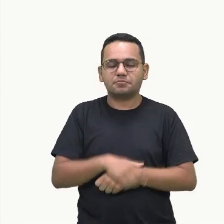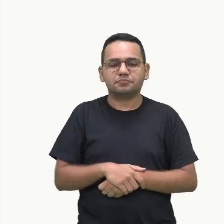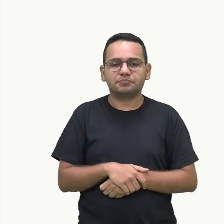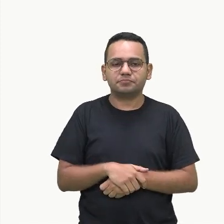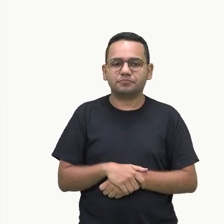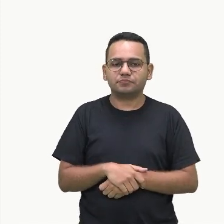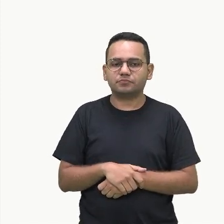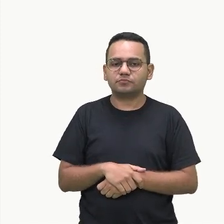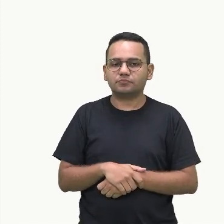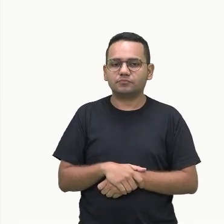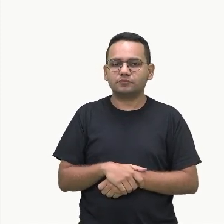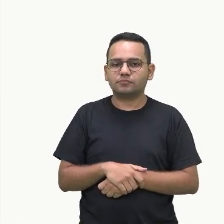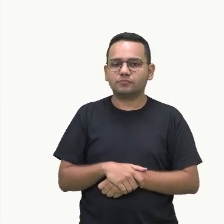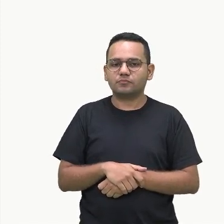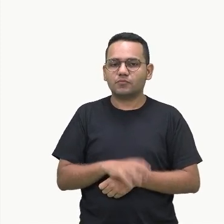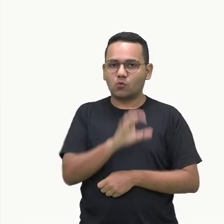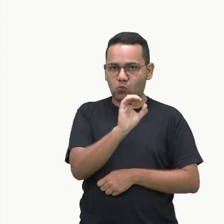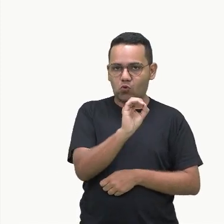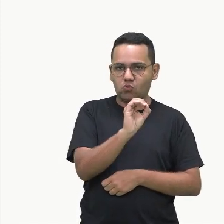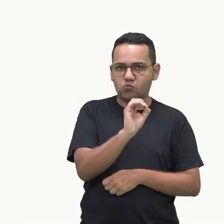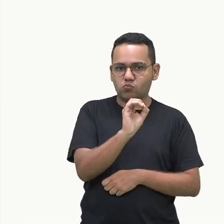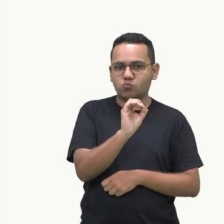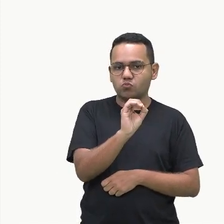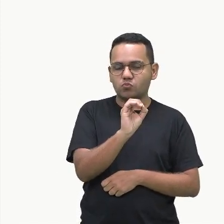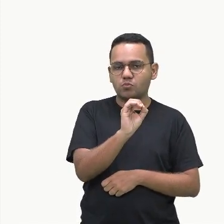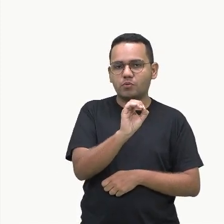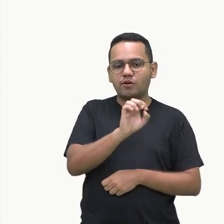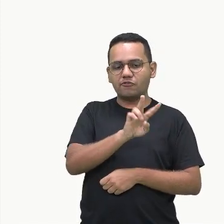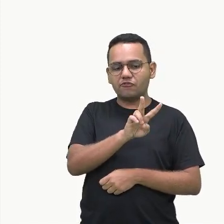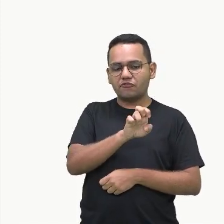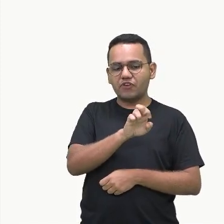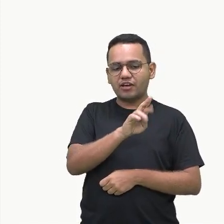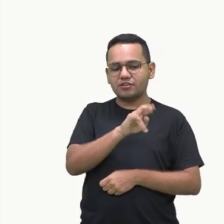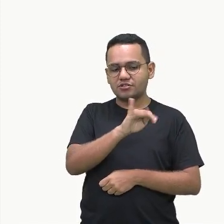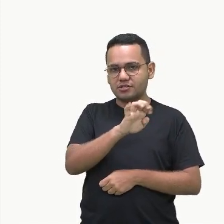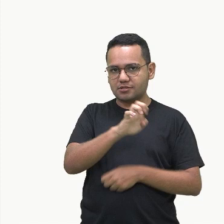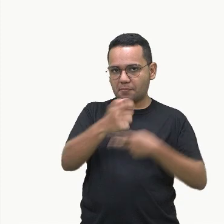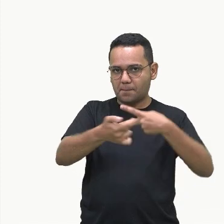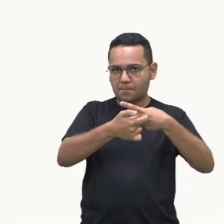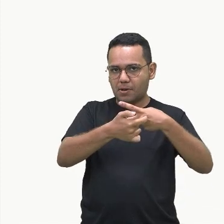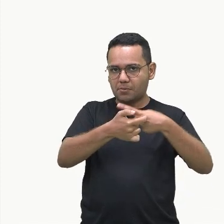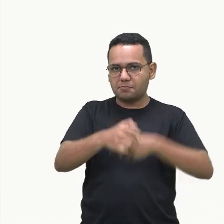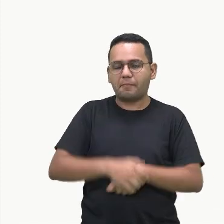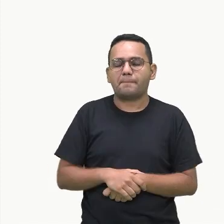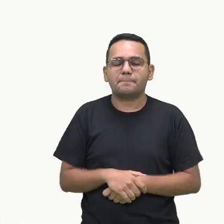o O é o vértice. E agora,